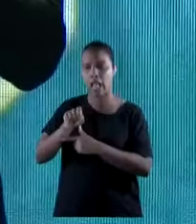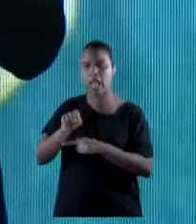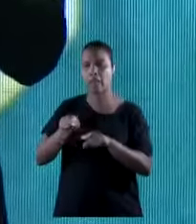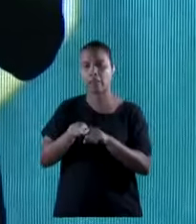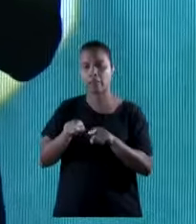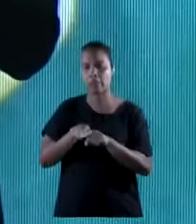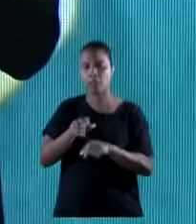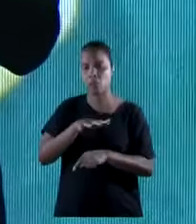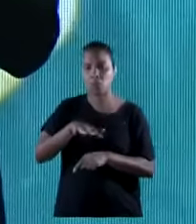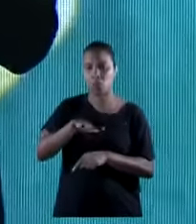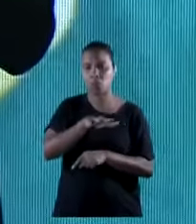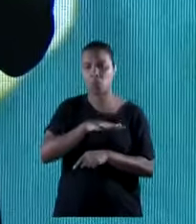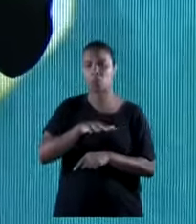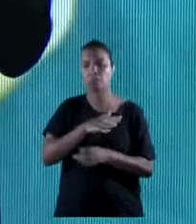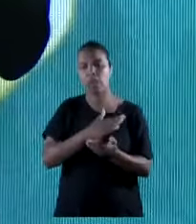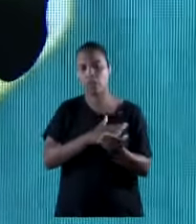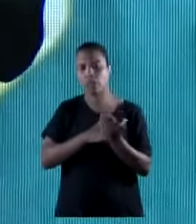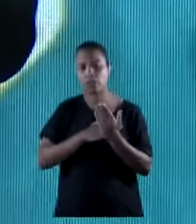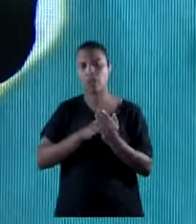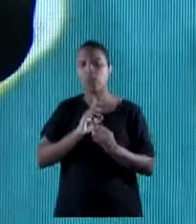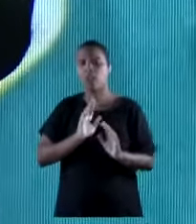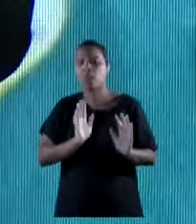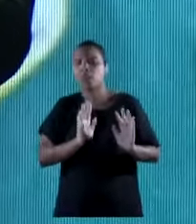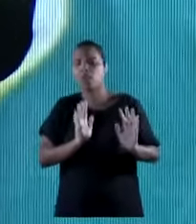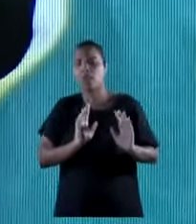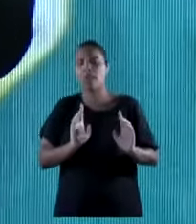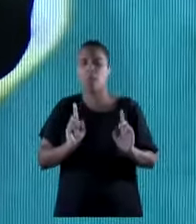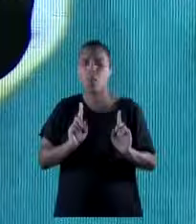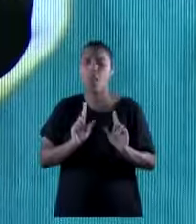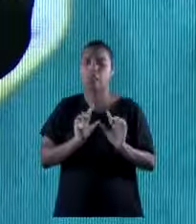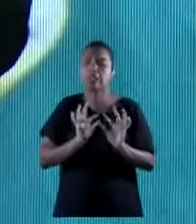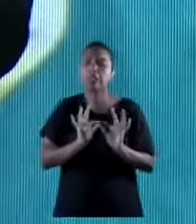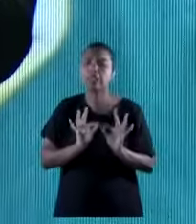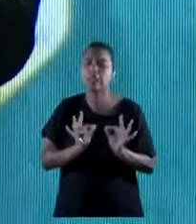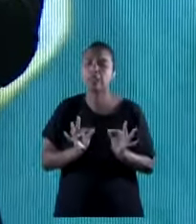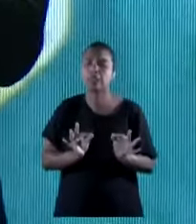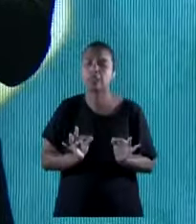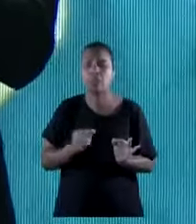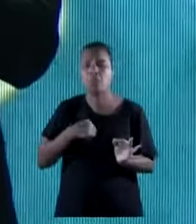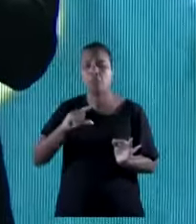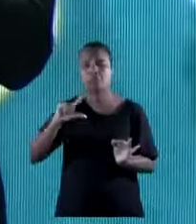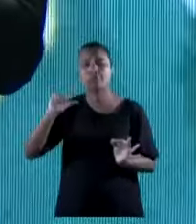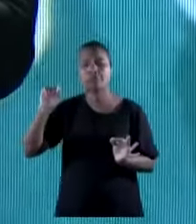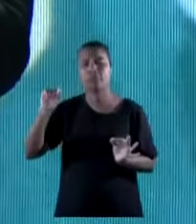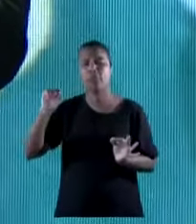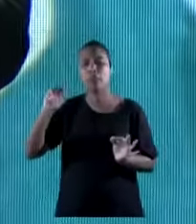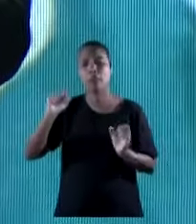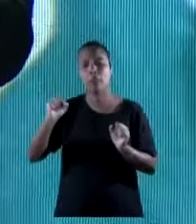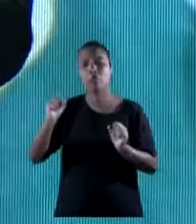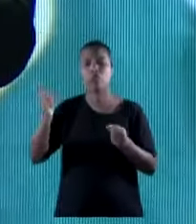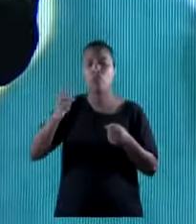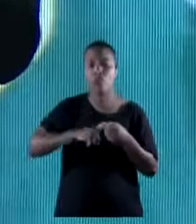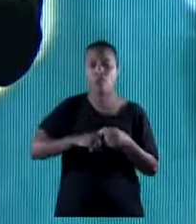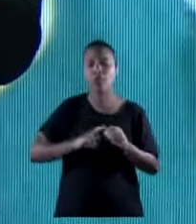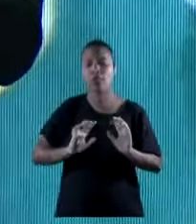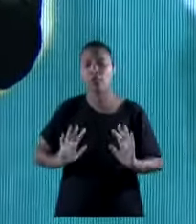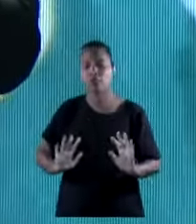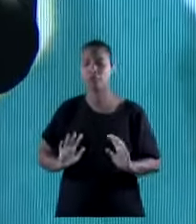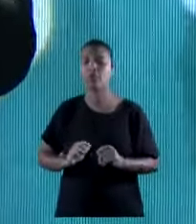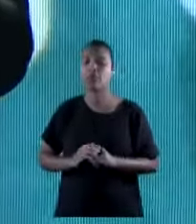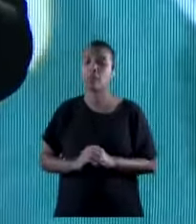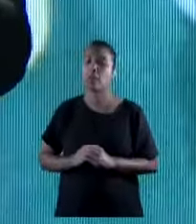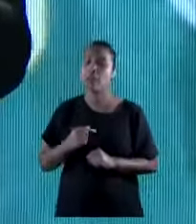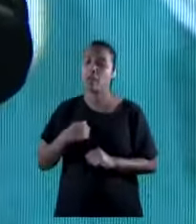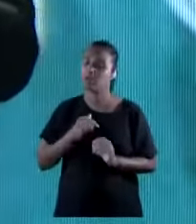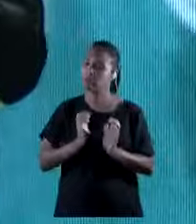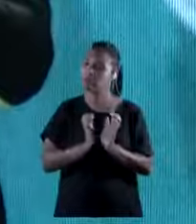creio que não é despedida, é um até logo. E fico muito feliz por estar conquistando esse título, mas eu creio que é o que eu